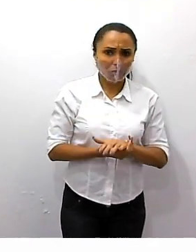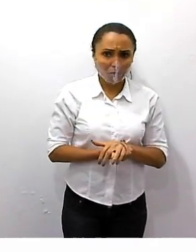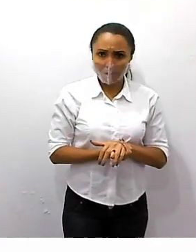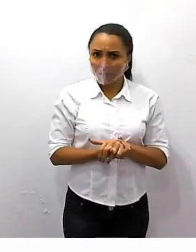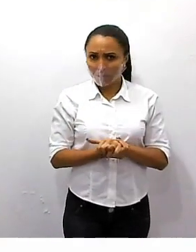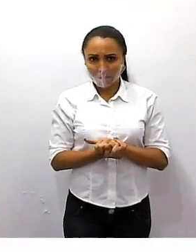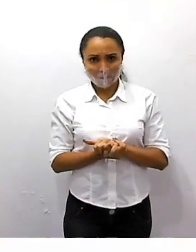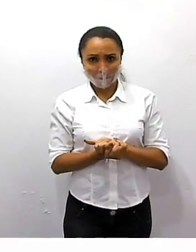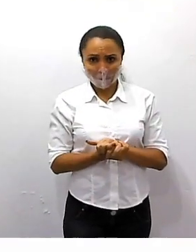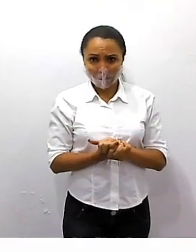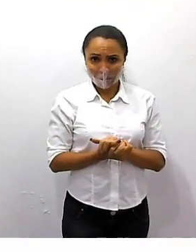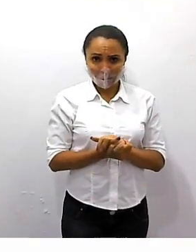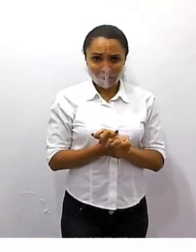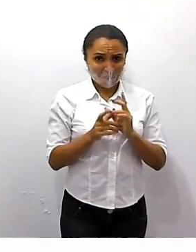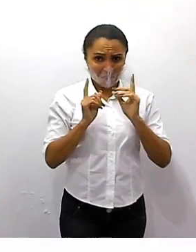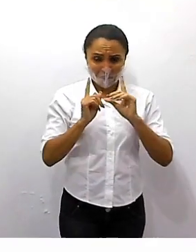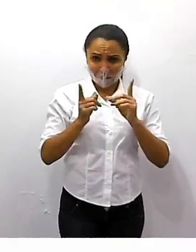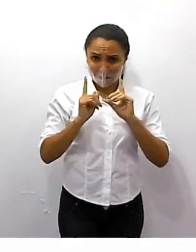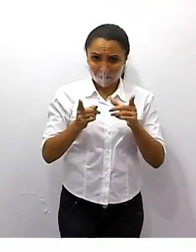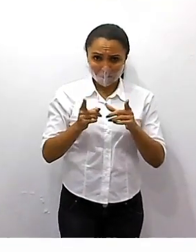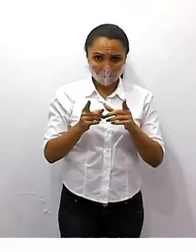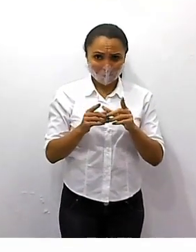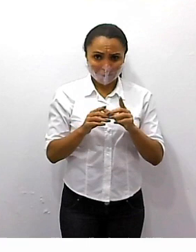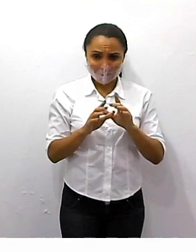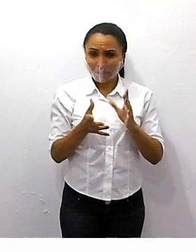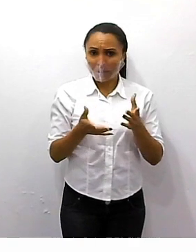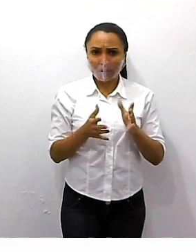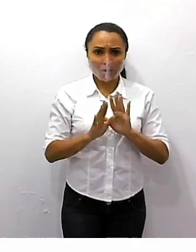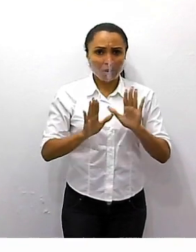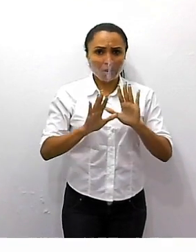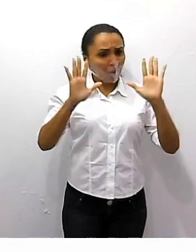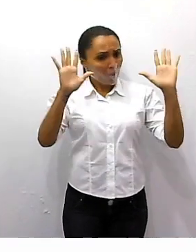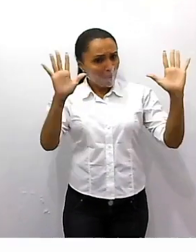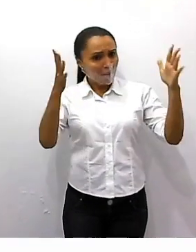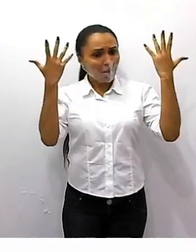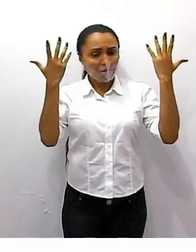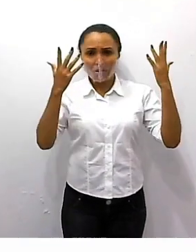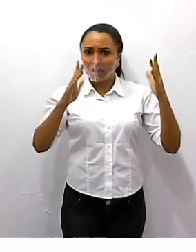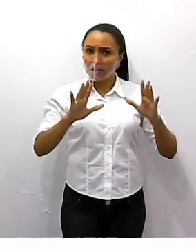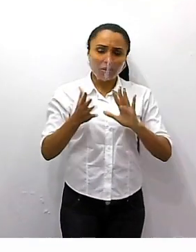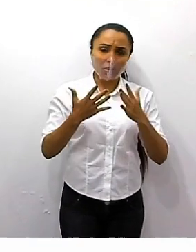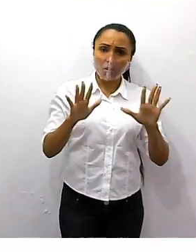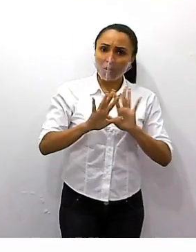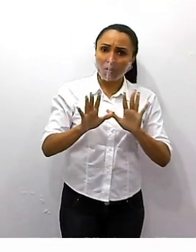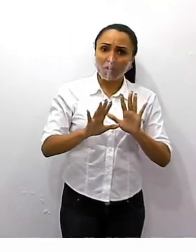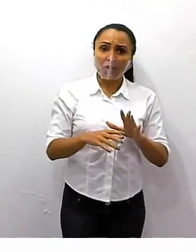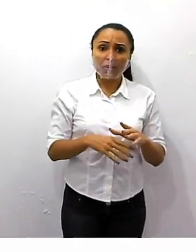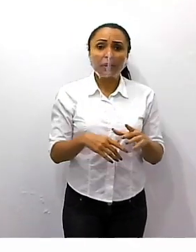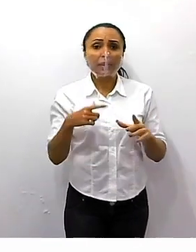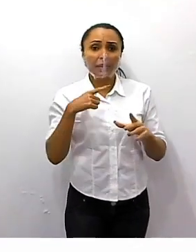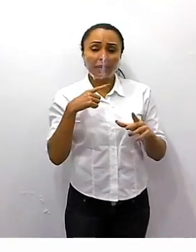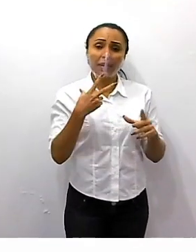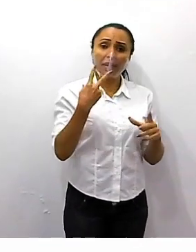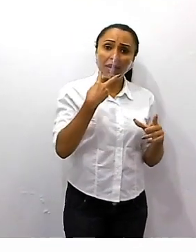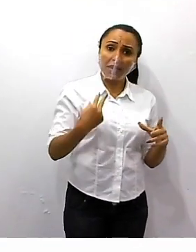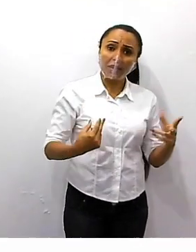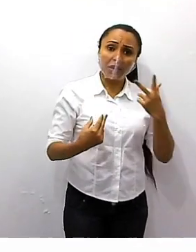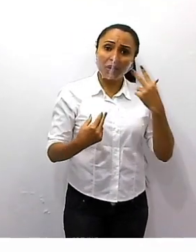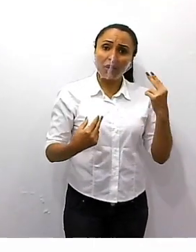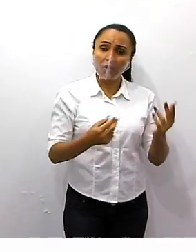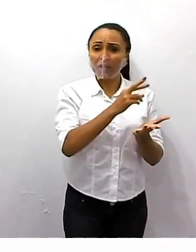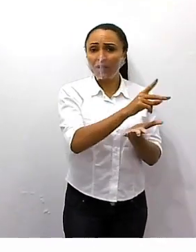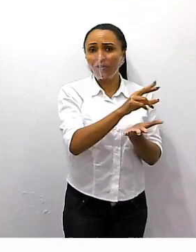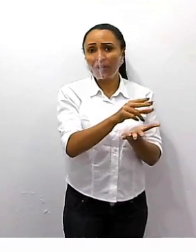Deus, né? Ele coloca justamente isso até como uma forma de homenagear e dizer que existe essa língua heterogênea,